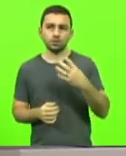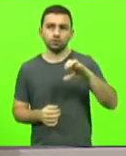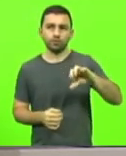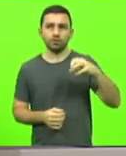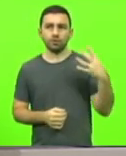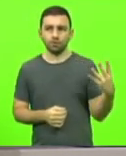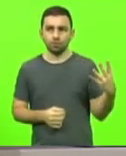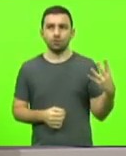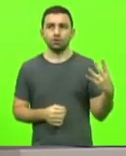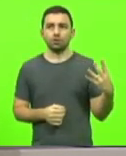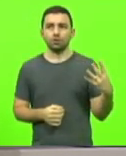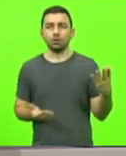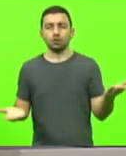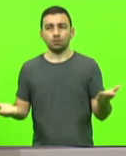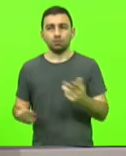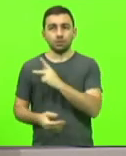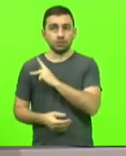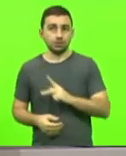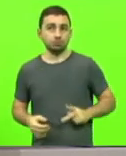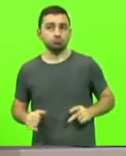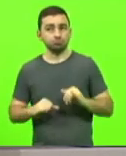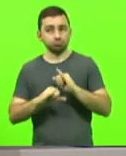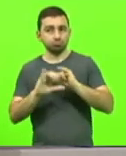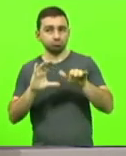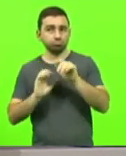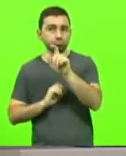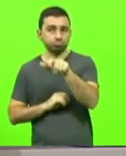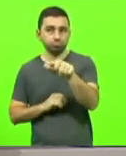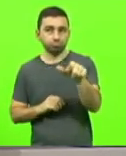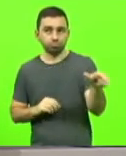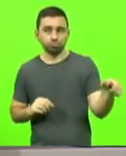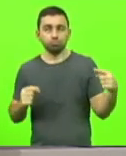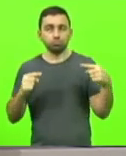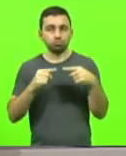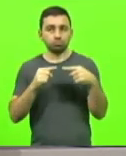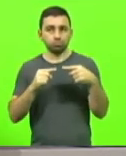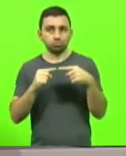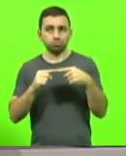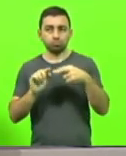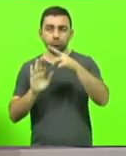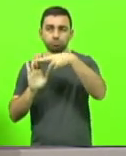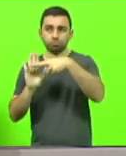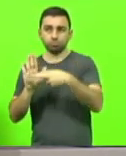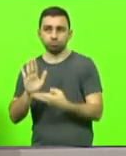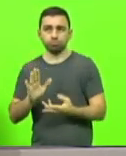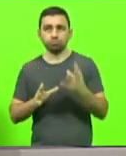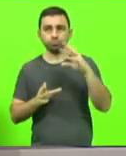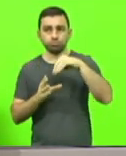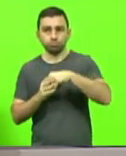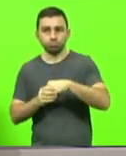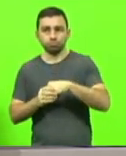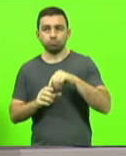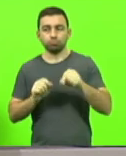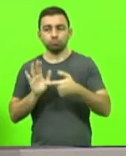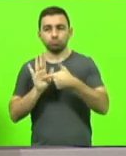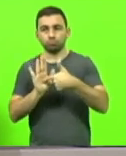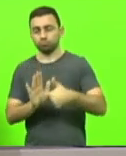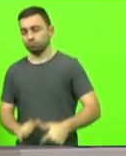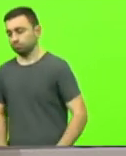1494. Esta presidência comunica que encaminhará aos destinatários, conforme determina o regimento interno, as seguintes